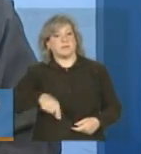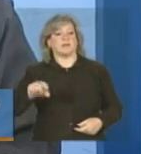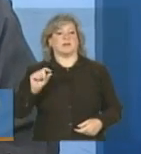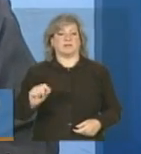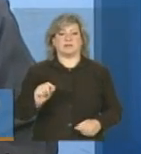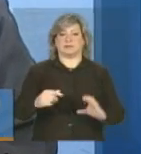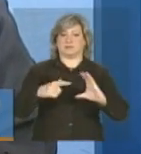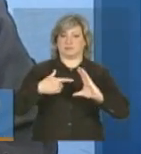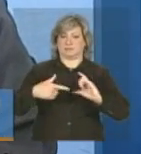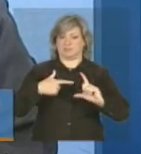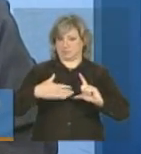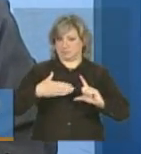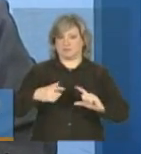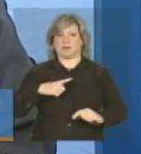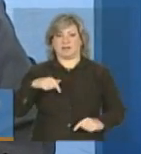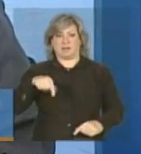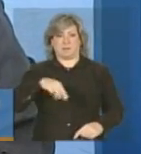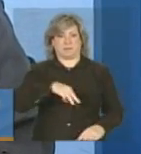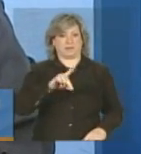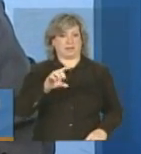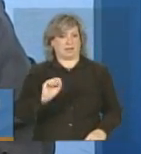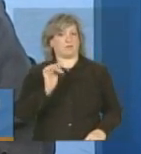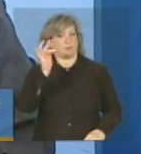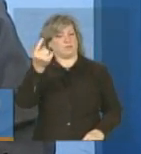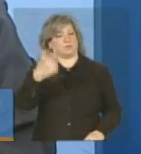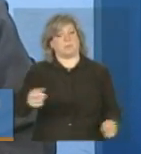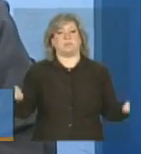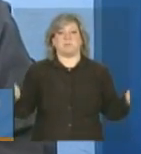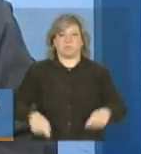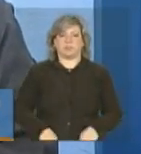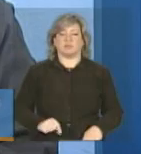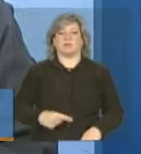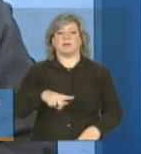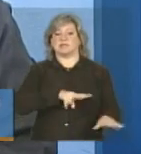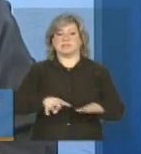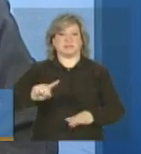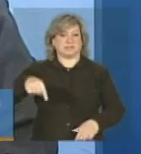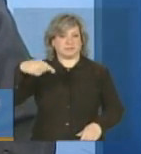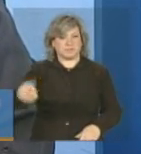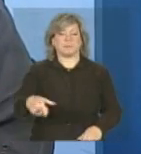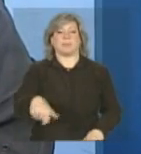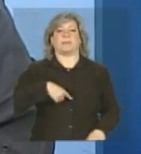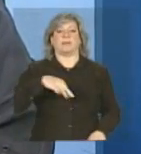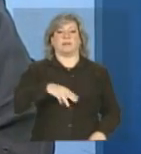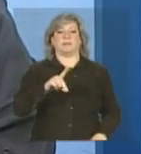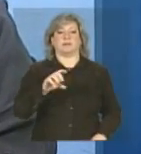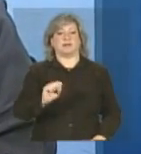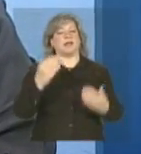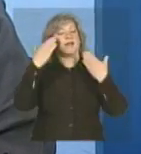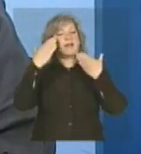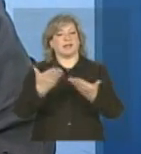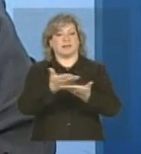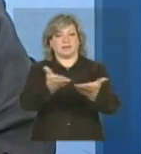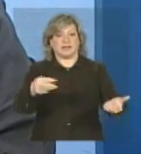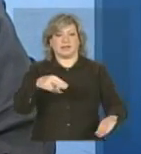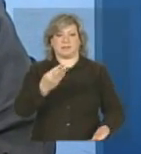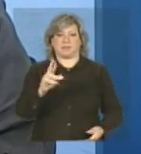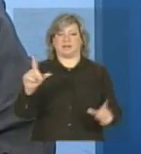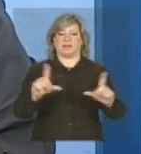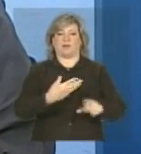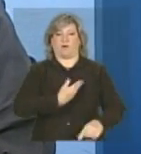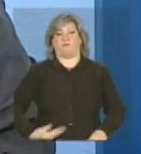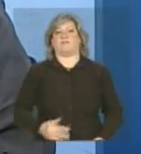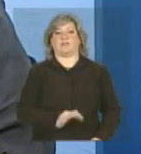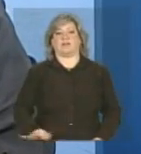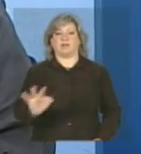uma teleconferência do Ministério do Desenvolvimento Social e Combate à Fome na próxima semana. O MDS agradece à NBR, a TV do Governo